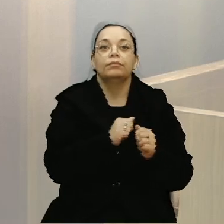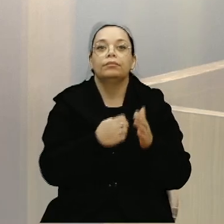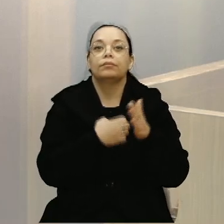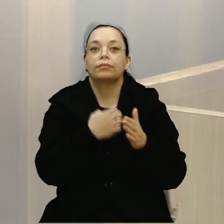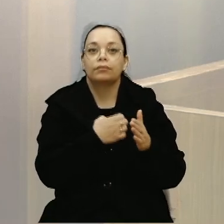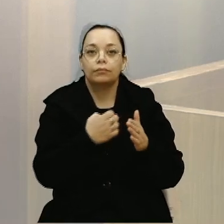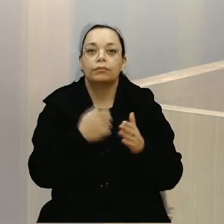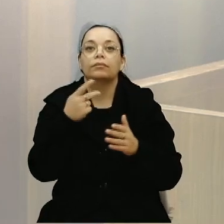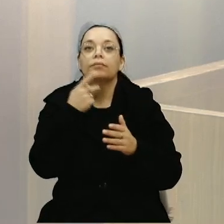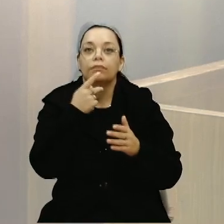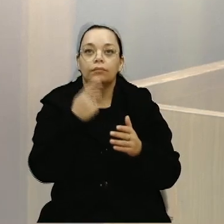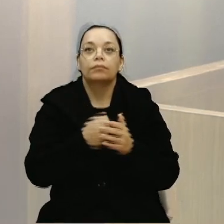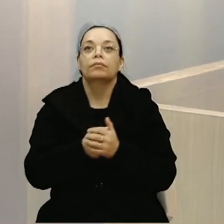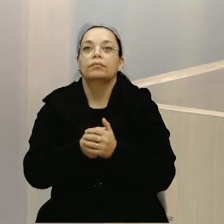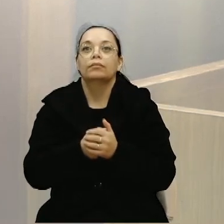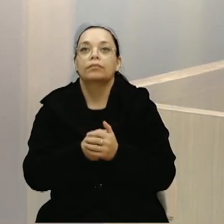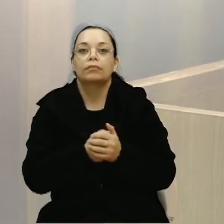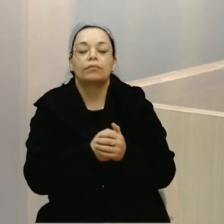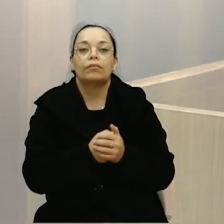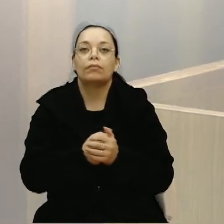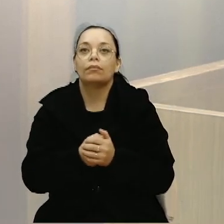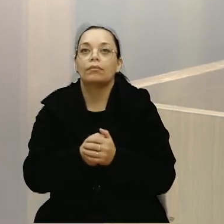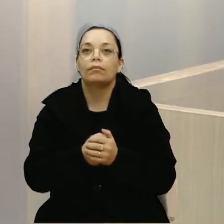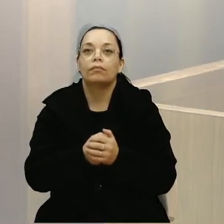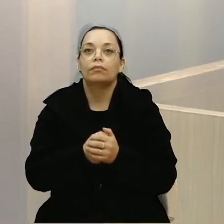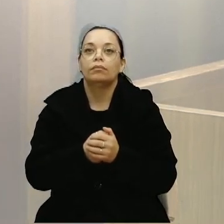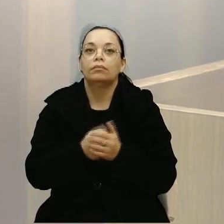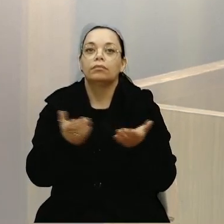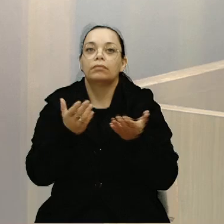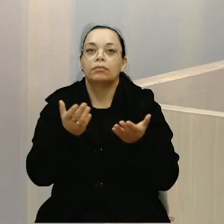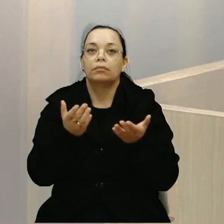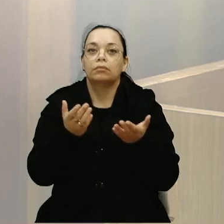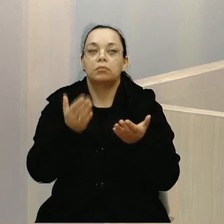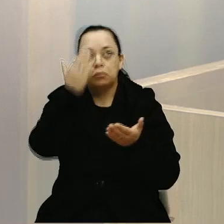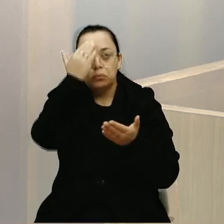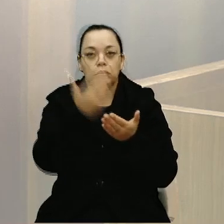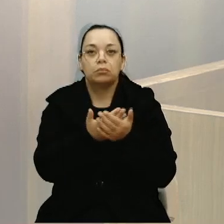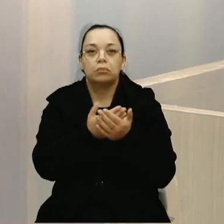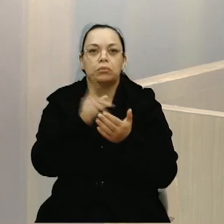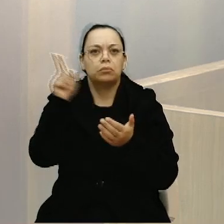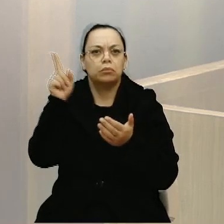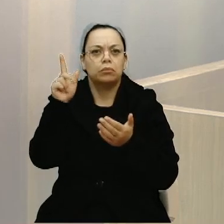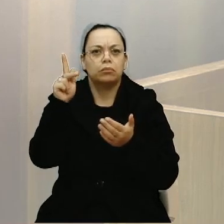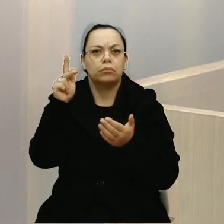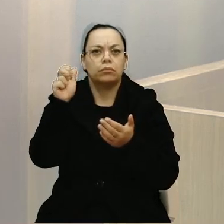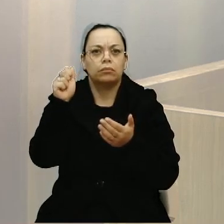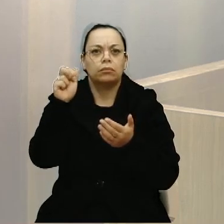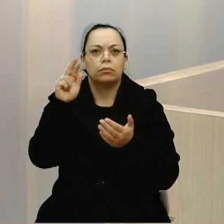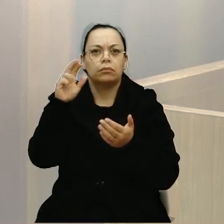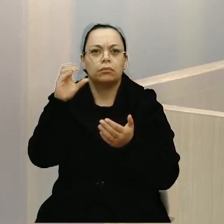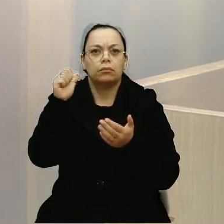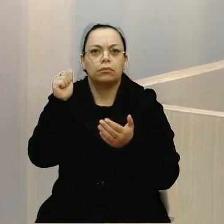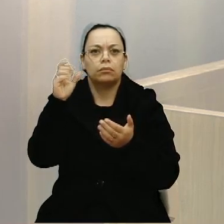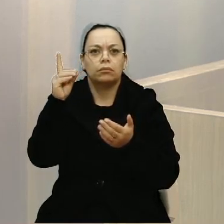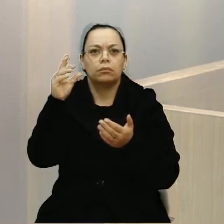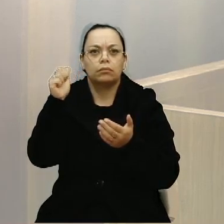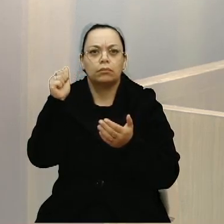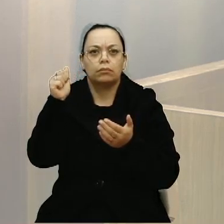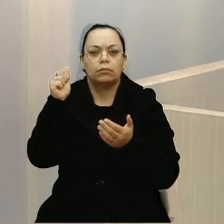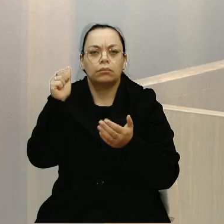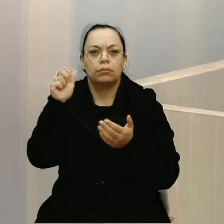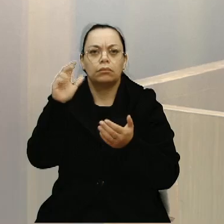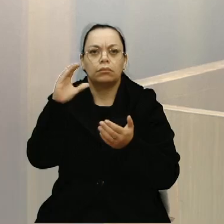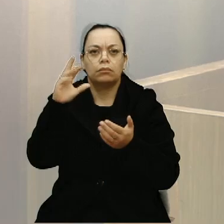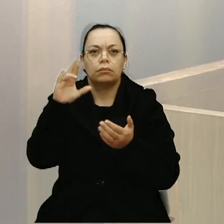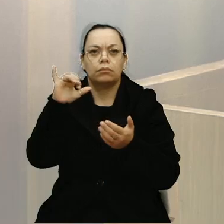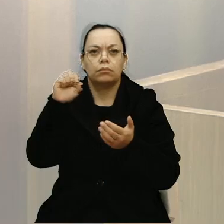eles falaram que é Frigorífico Cristal. Eu creio que seja lá na Parada Cristal, por isso que ele me falou Frigorífico Cristal, onde eles